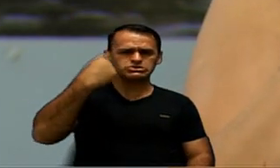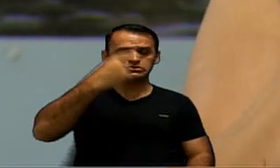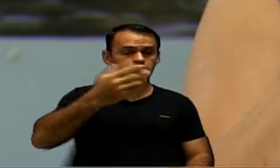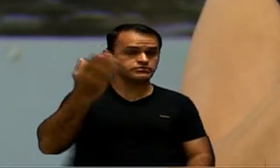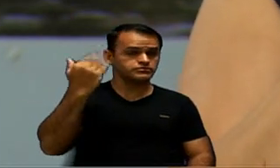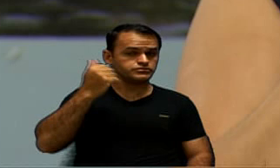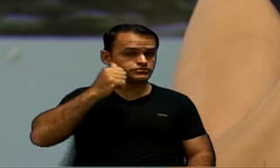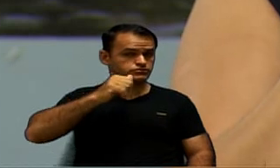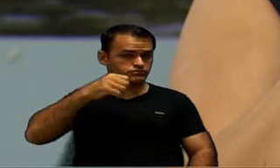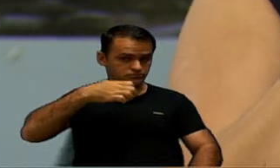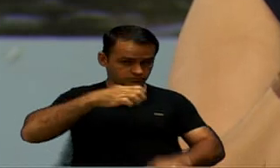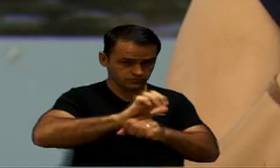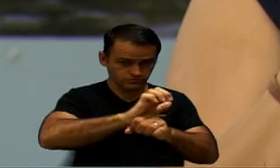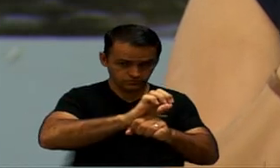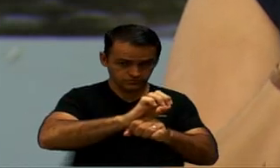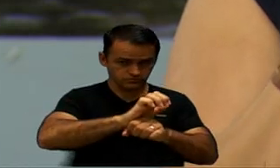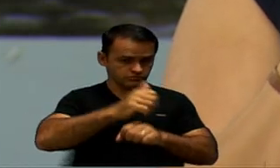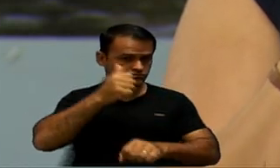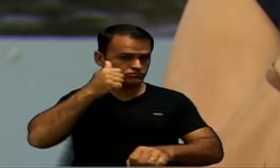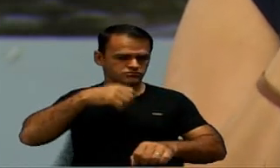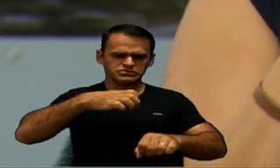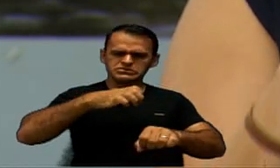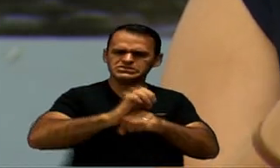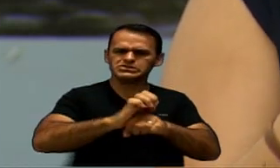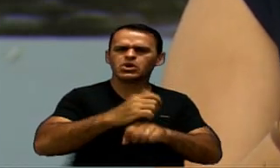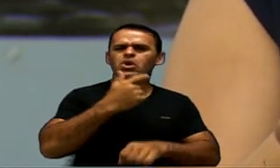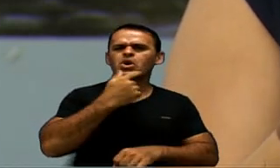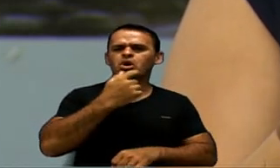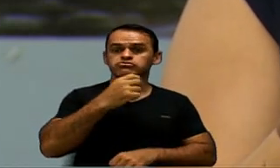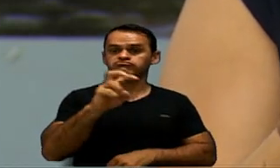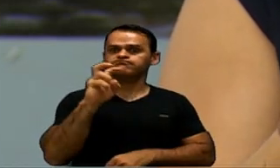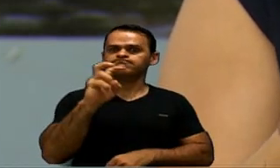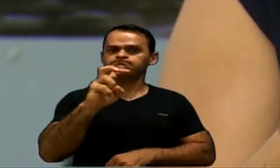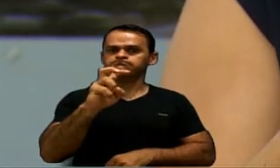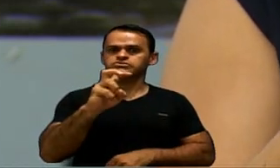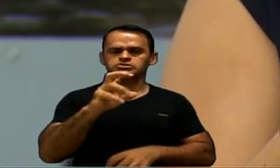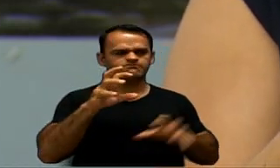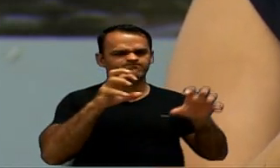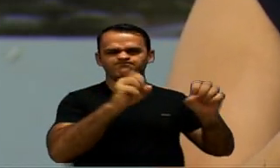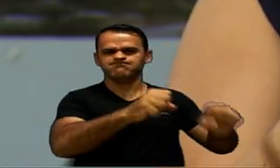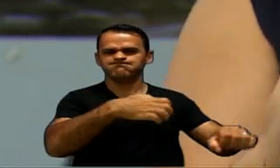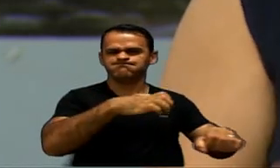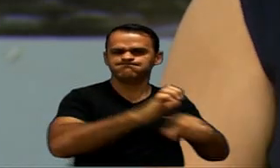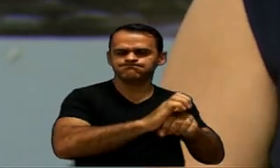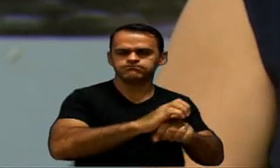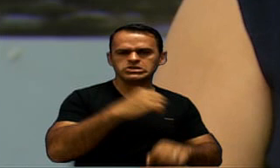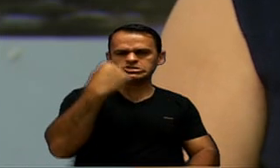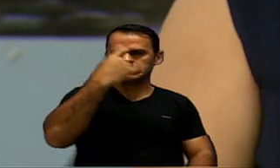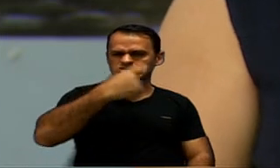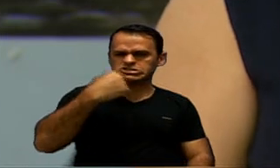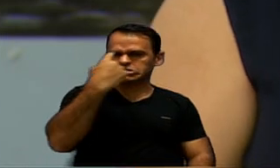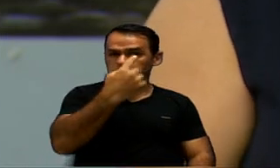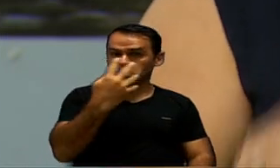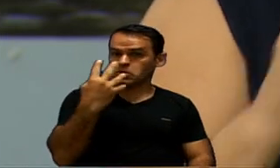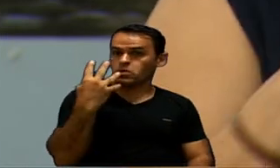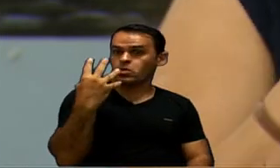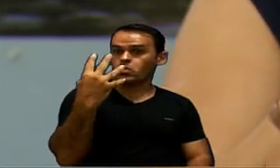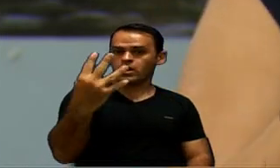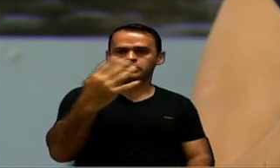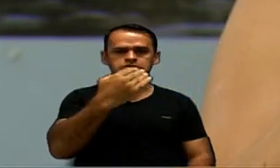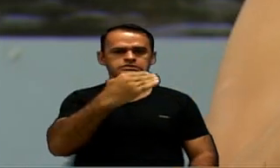ela foi estuprada, foi um estupro coletivo de 5 homens, e ela esperou 4 horas e meia para fazer o boletim de ocorrência.